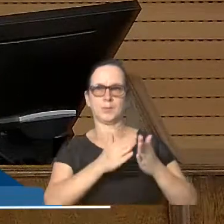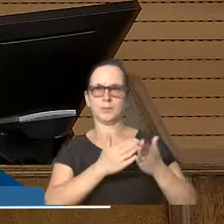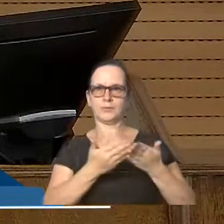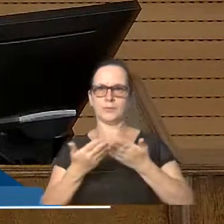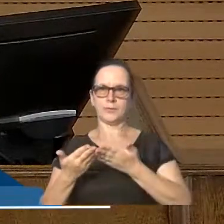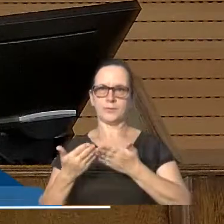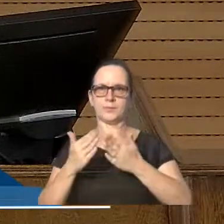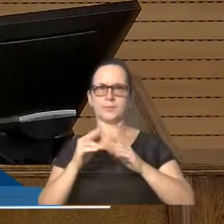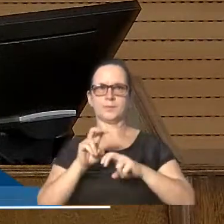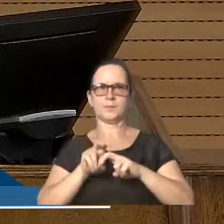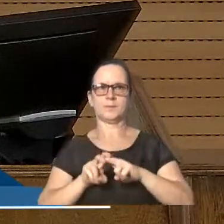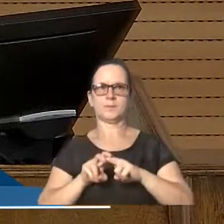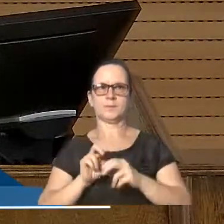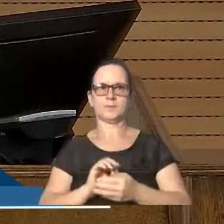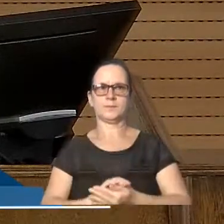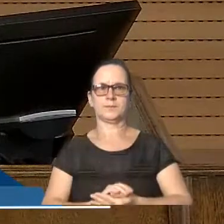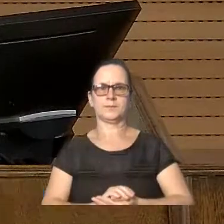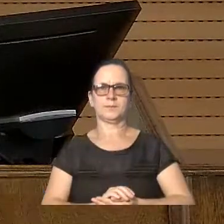Matias.